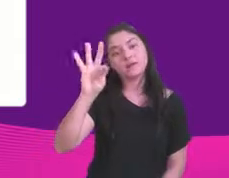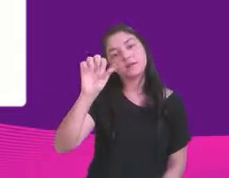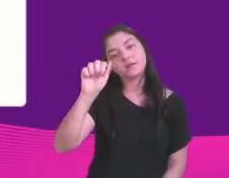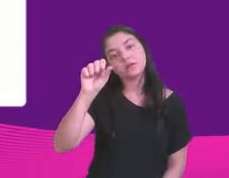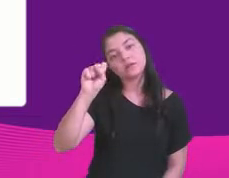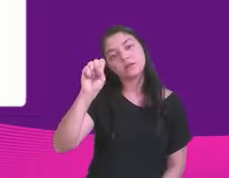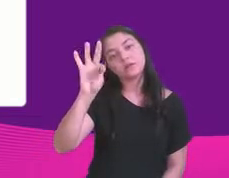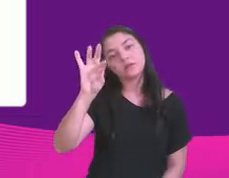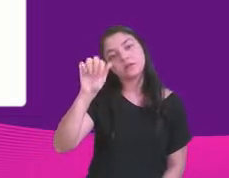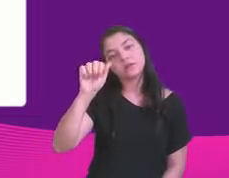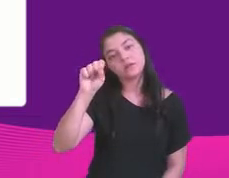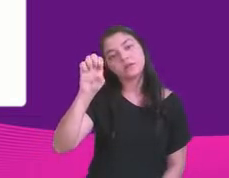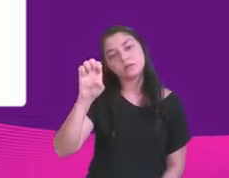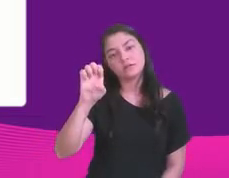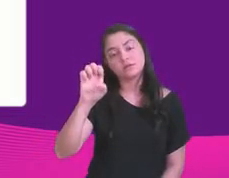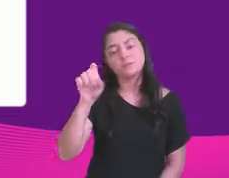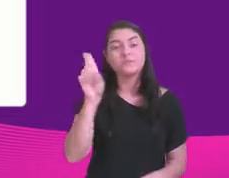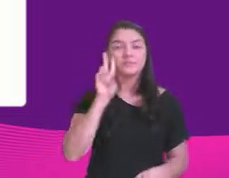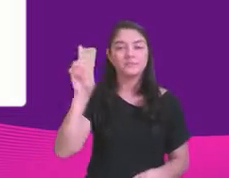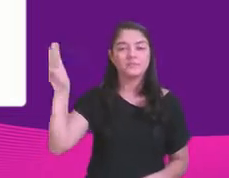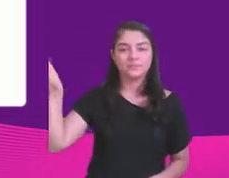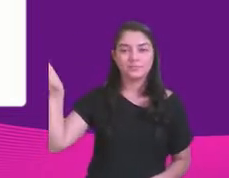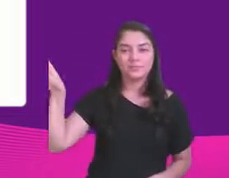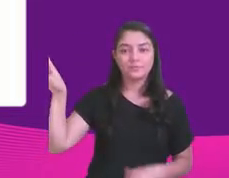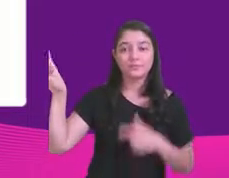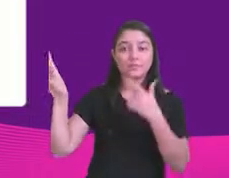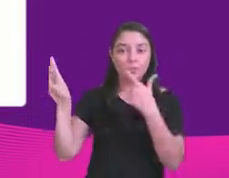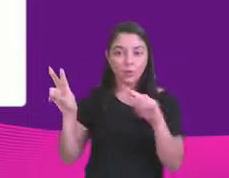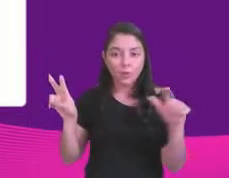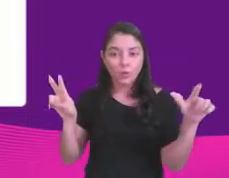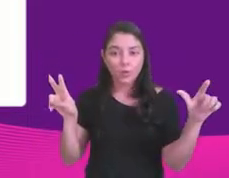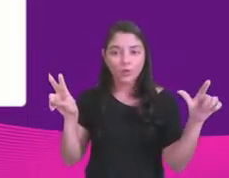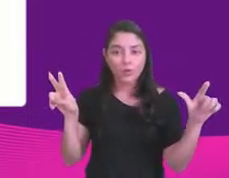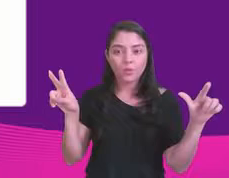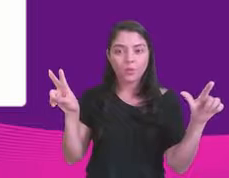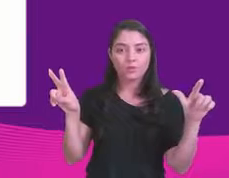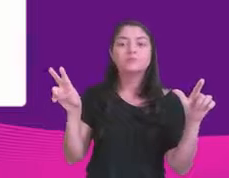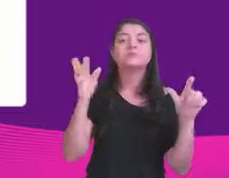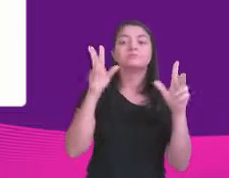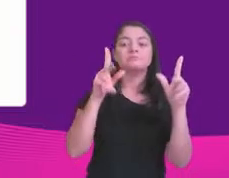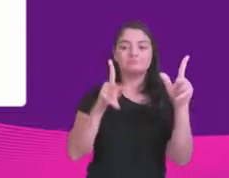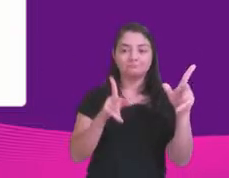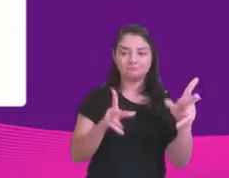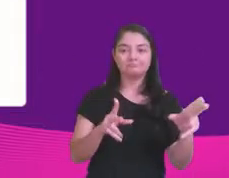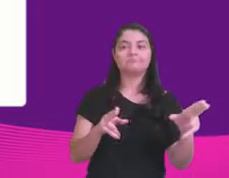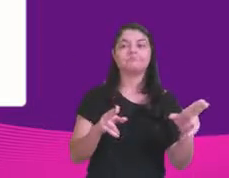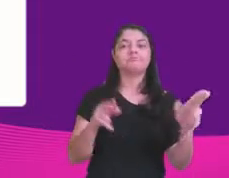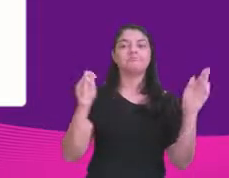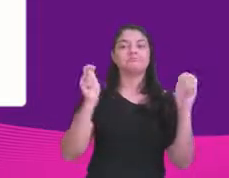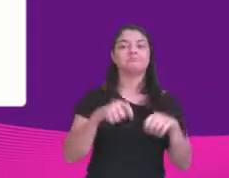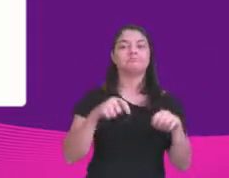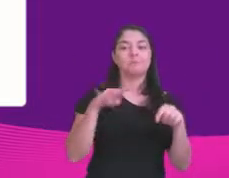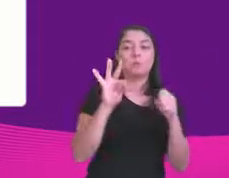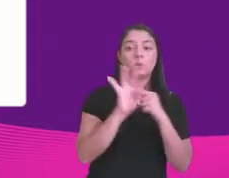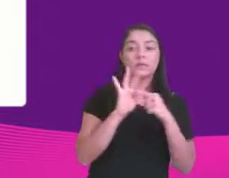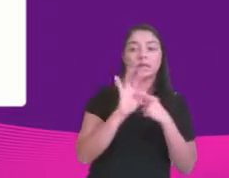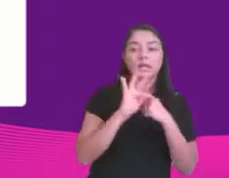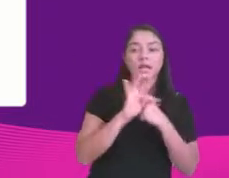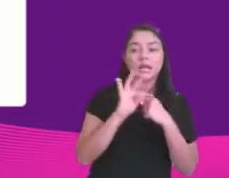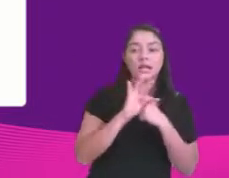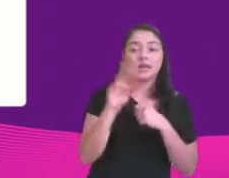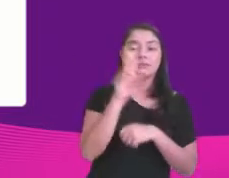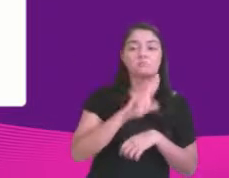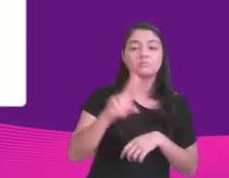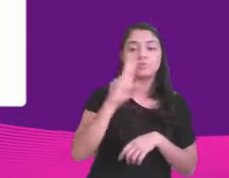novo, aqui uma peritonectomia pélvica, que a gente está vendo, então isso aqui é a mesma técnica que a gente utiliza da peritonectomia,